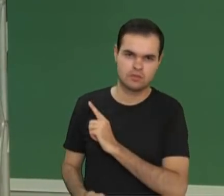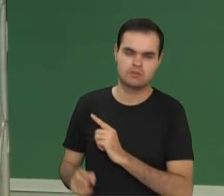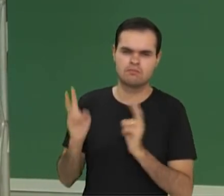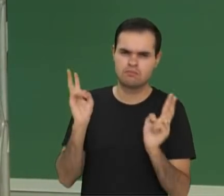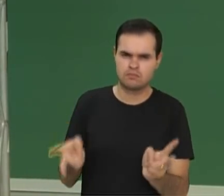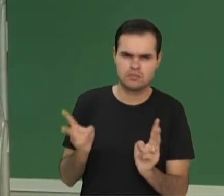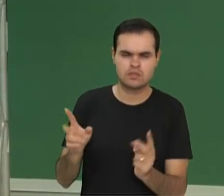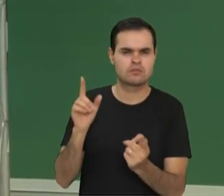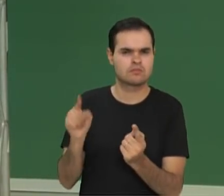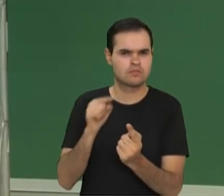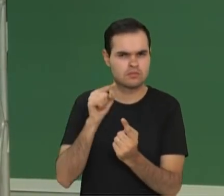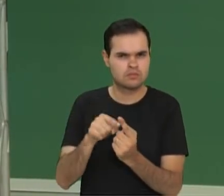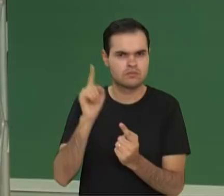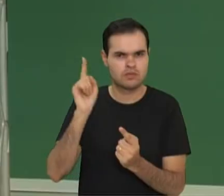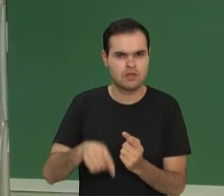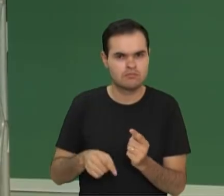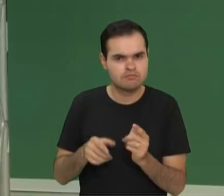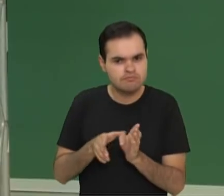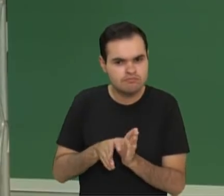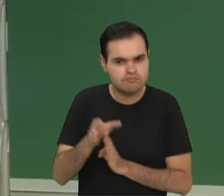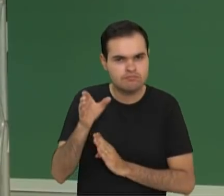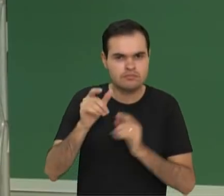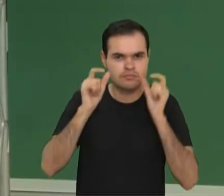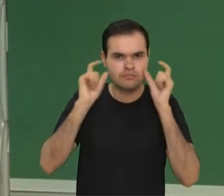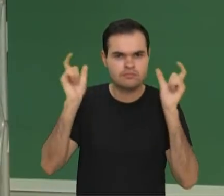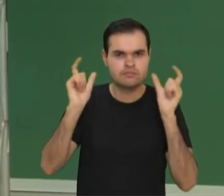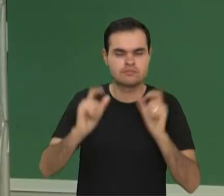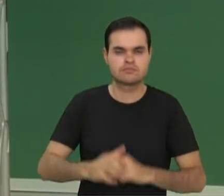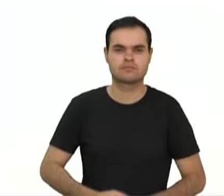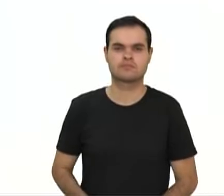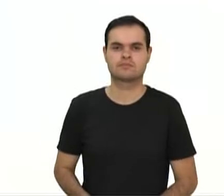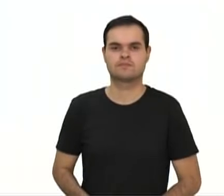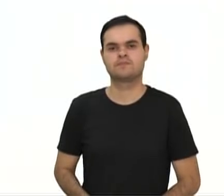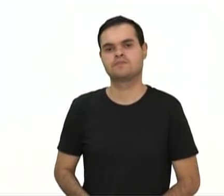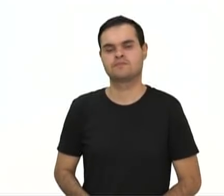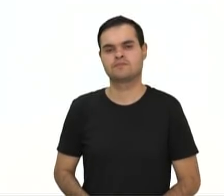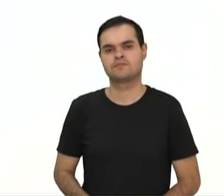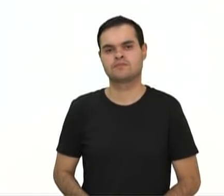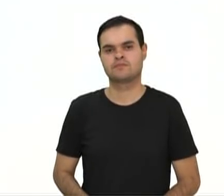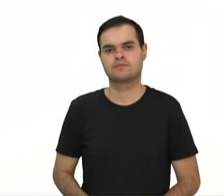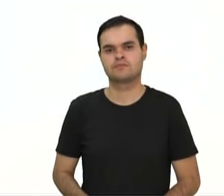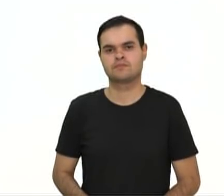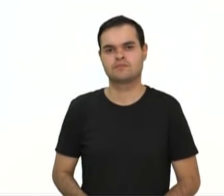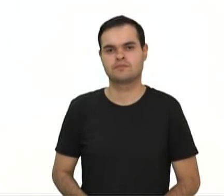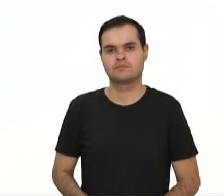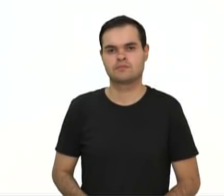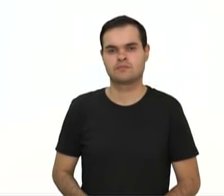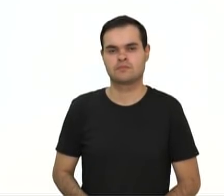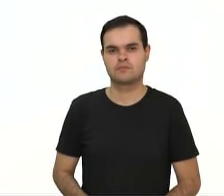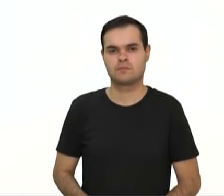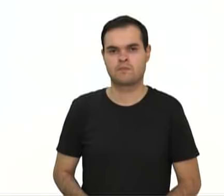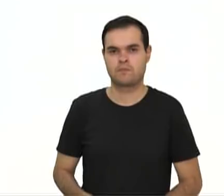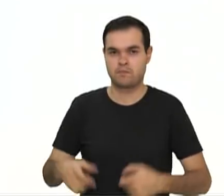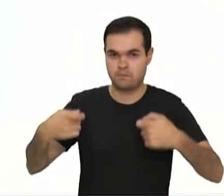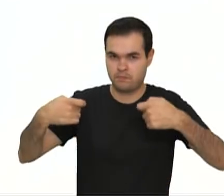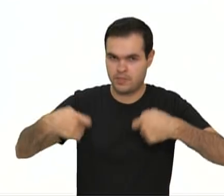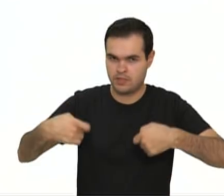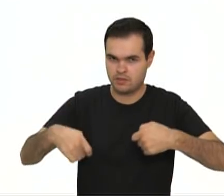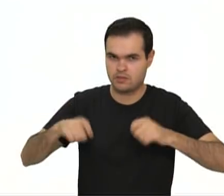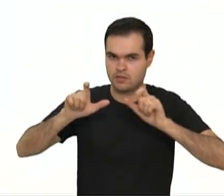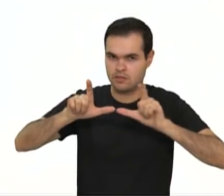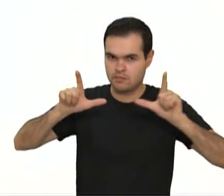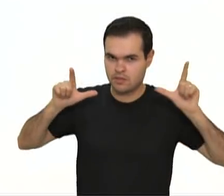mesma finalidade de alertar o leitor. Veja só, quais trechos são? É preciso administrar a